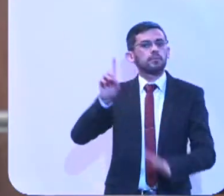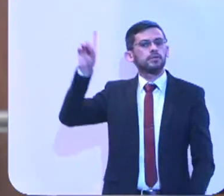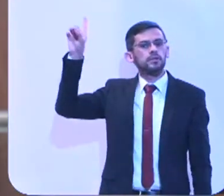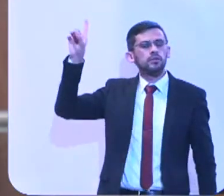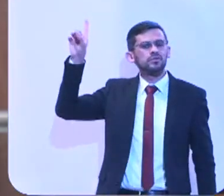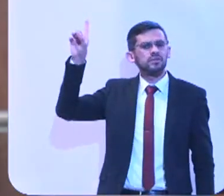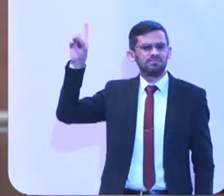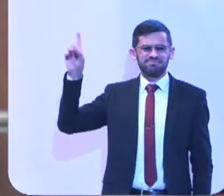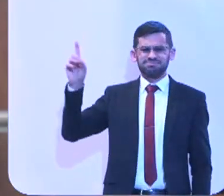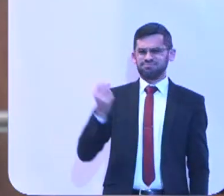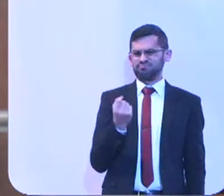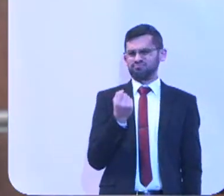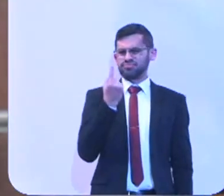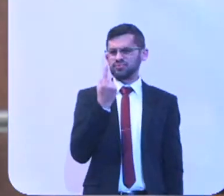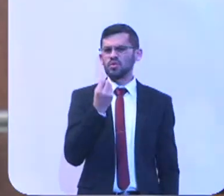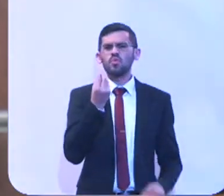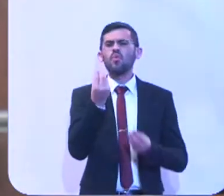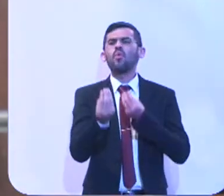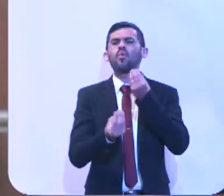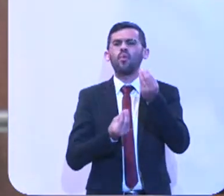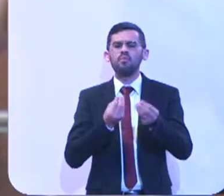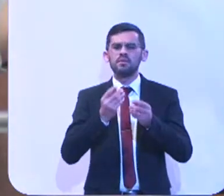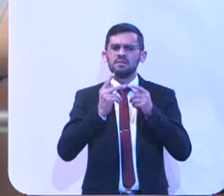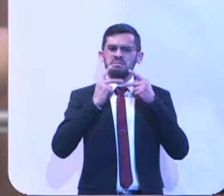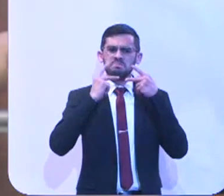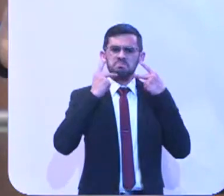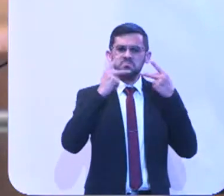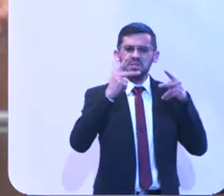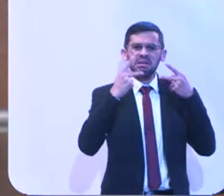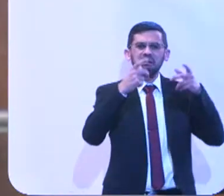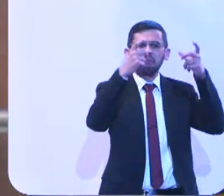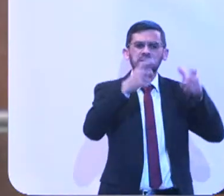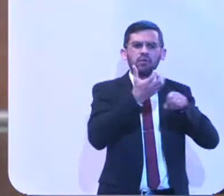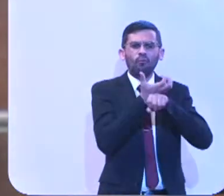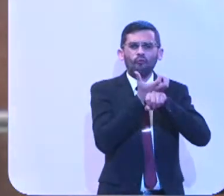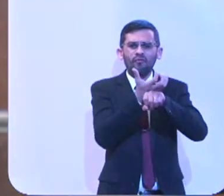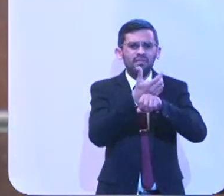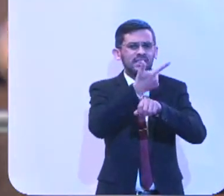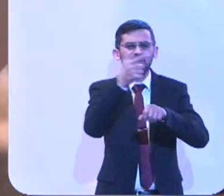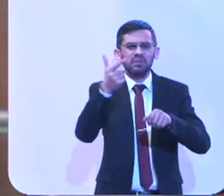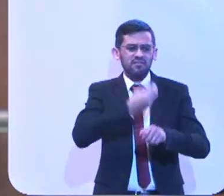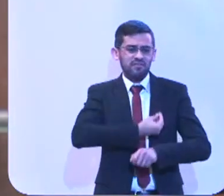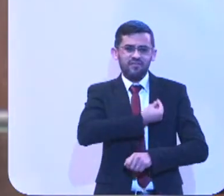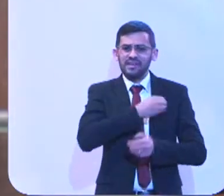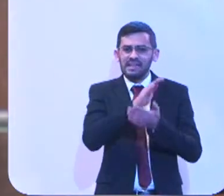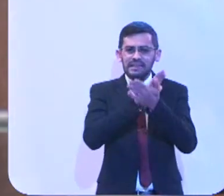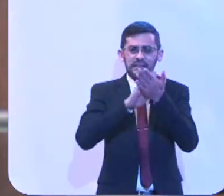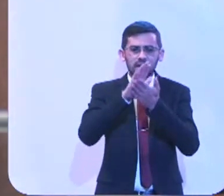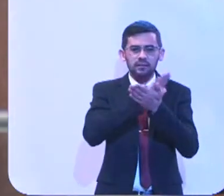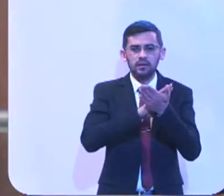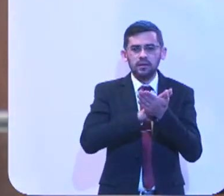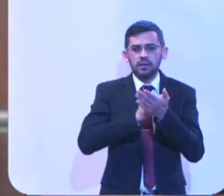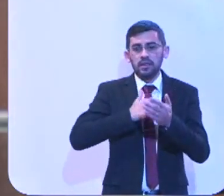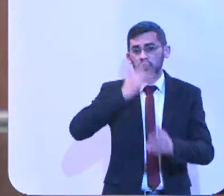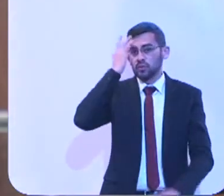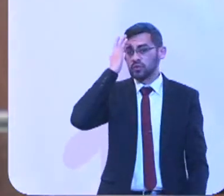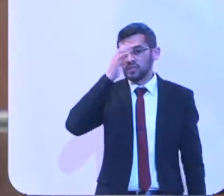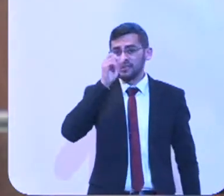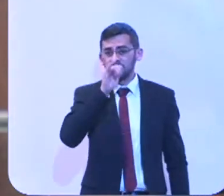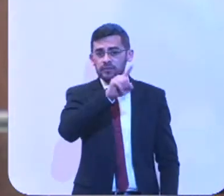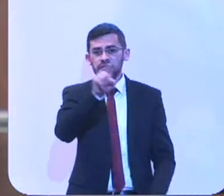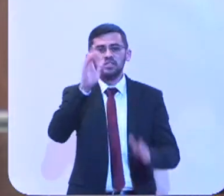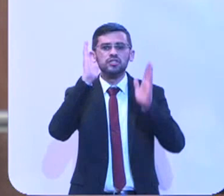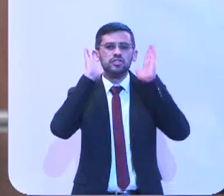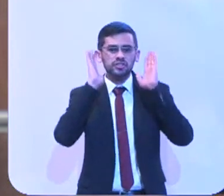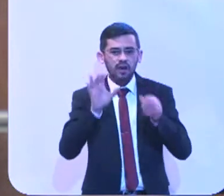Que palavra estranha de Deus, como assim pregar para ossos? Para algo inanimado? Eu não sei se você já fez isso,